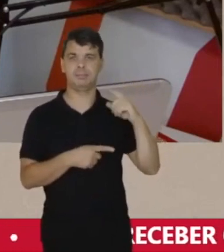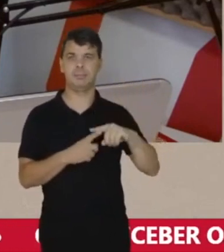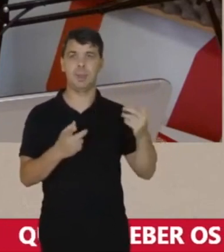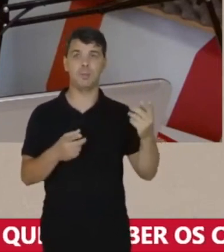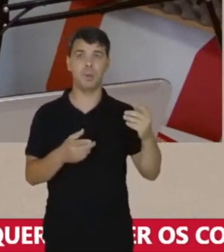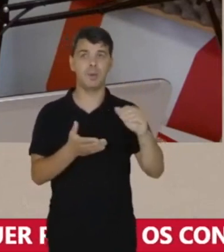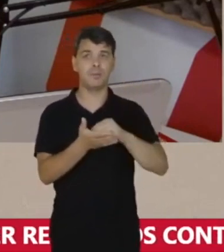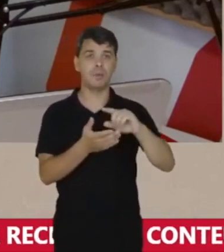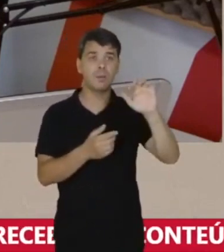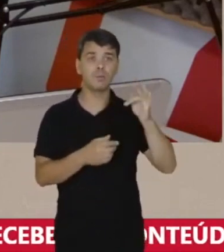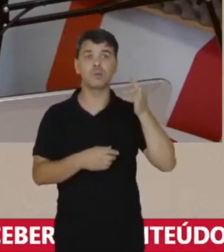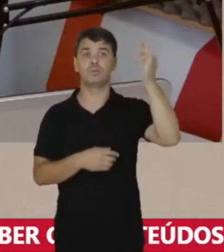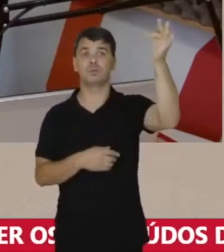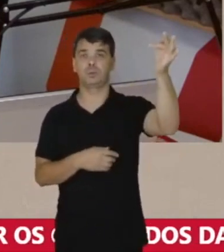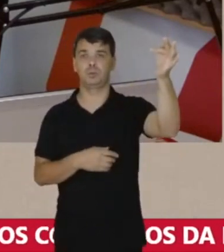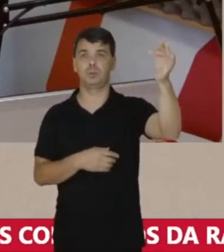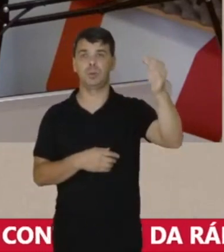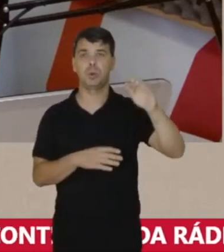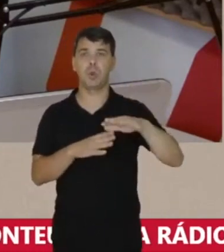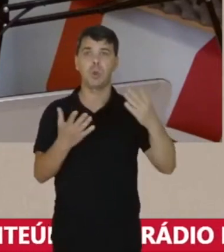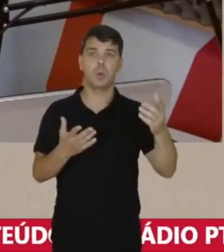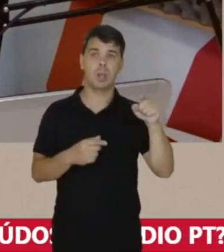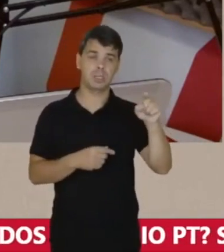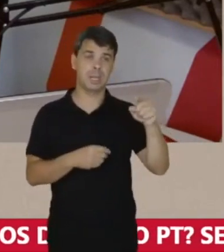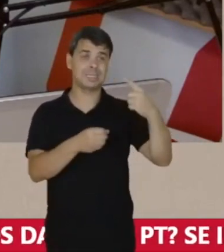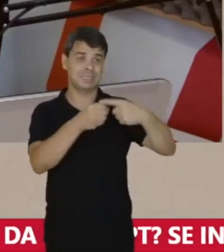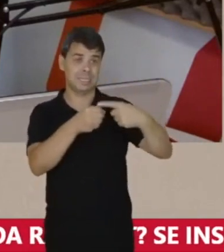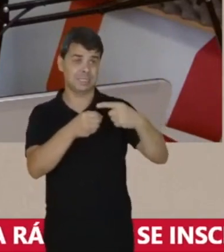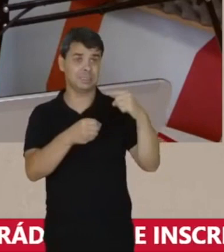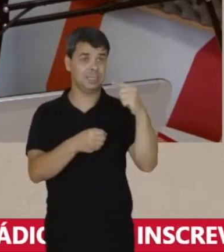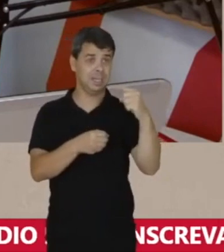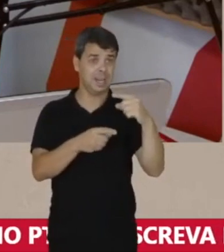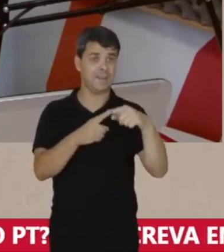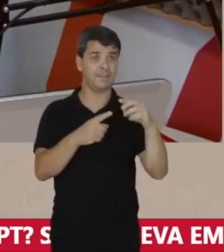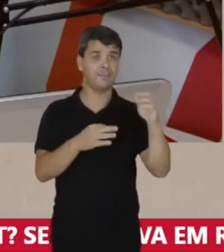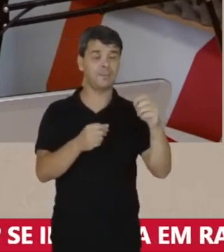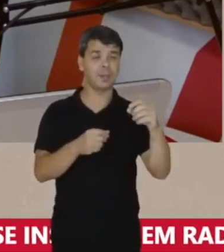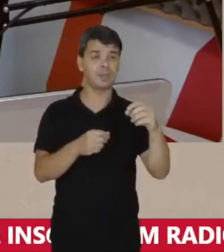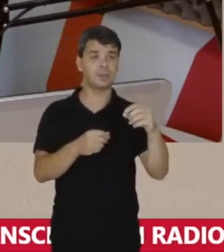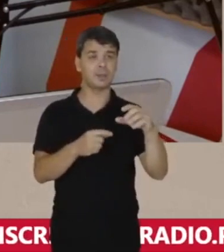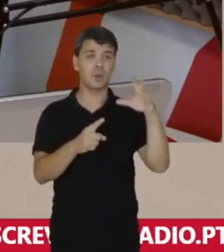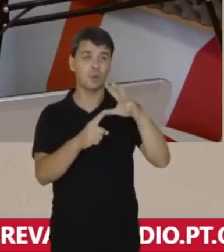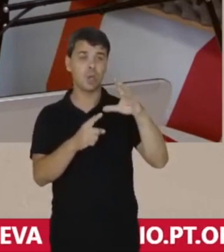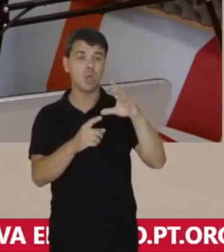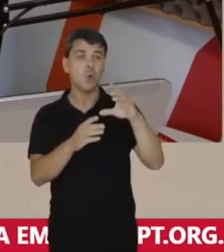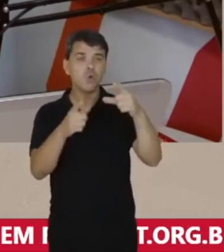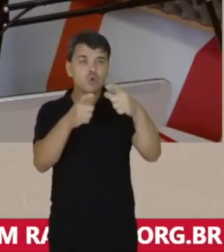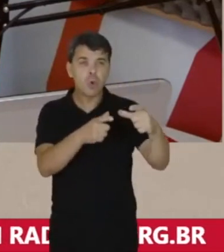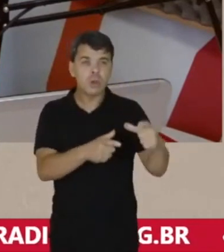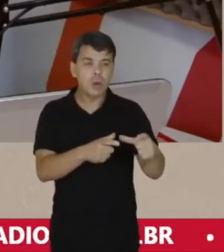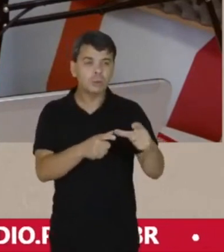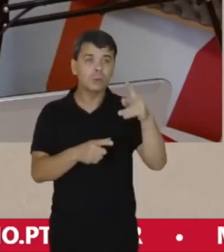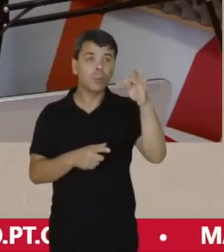vou me filiar depois, já quando na minha cidade passa a ter efetivamente o diretório do PT,